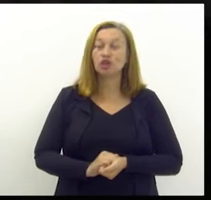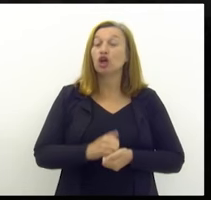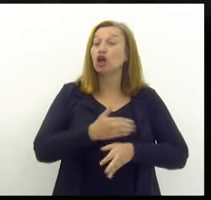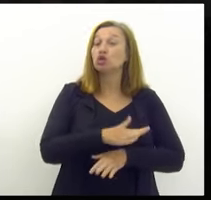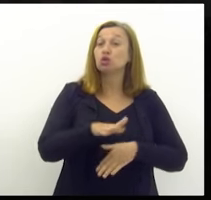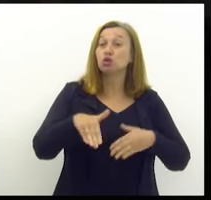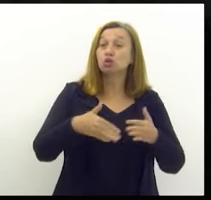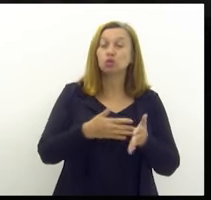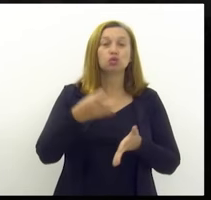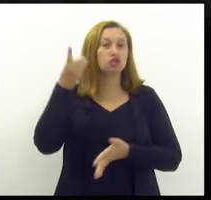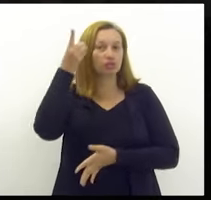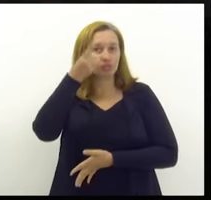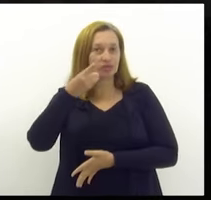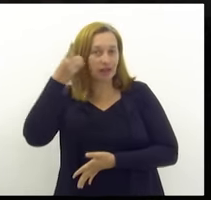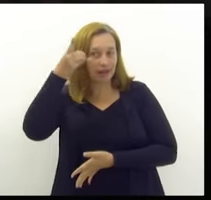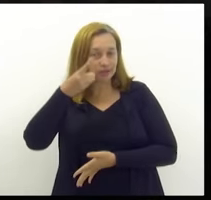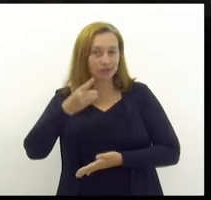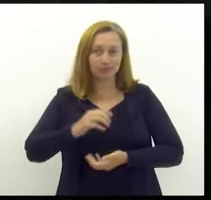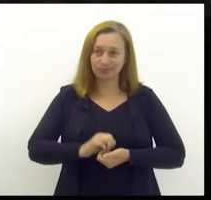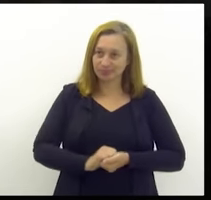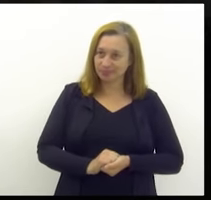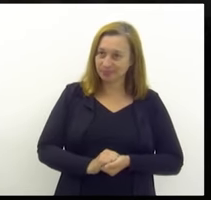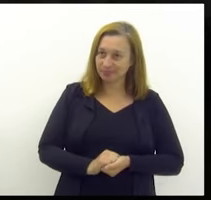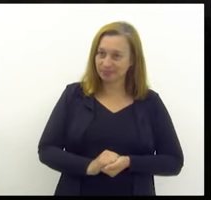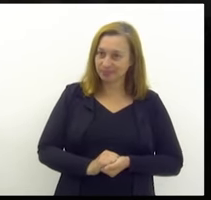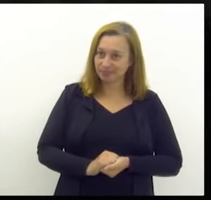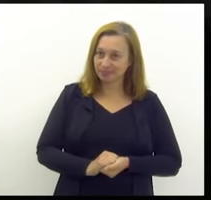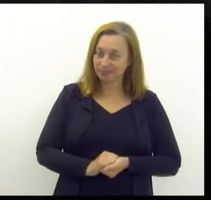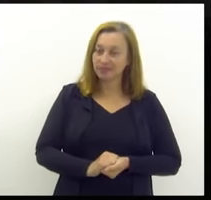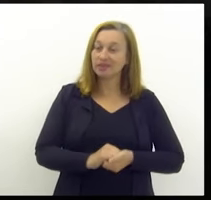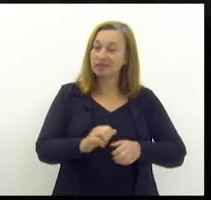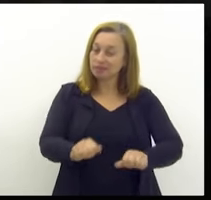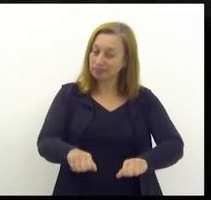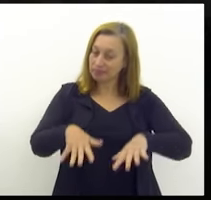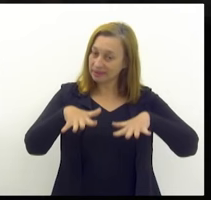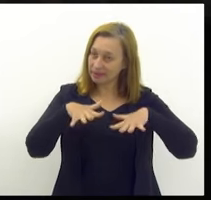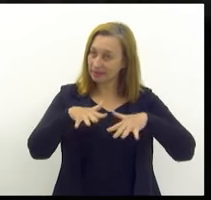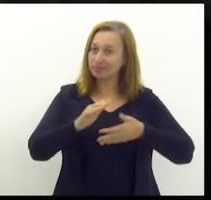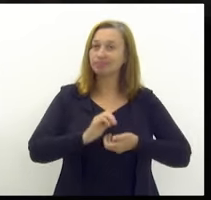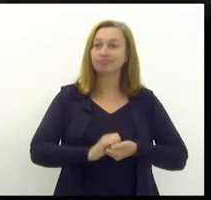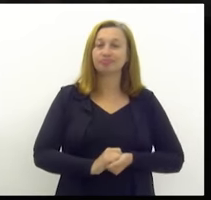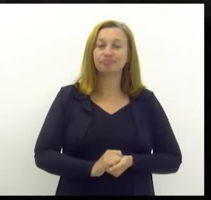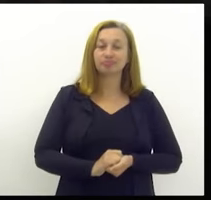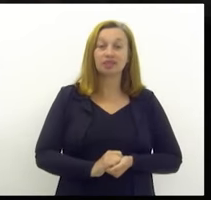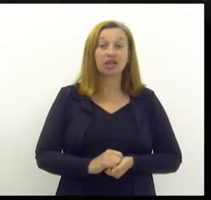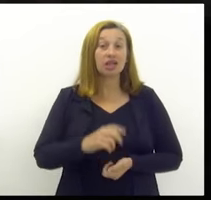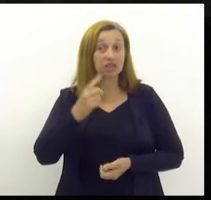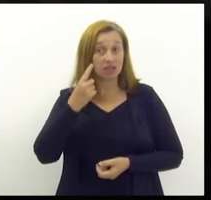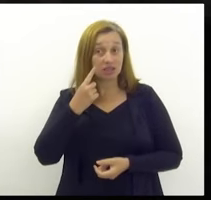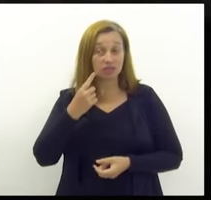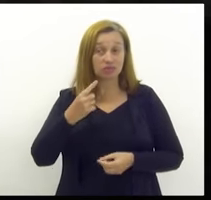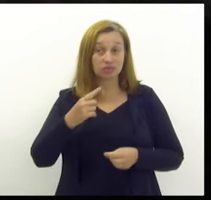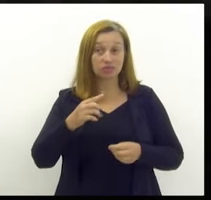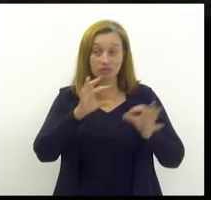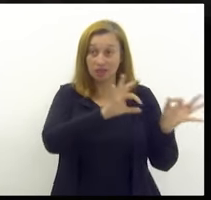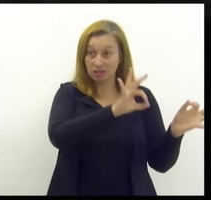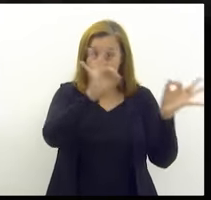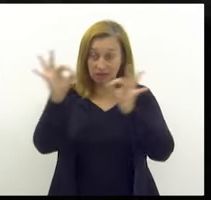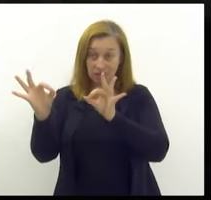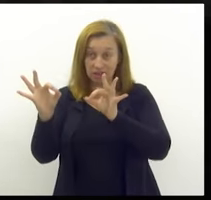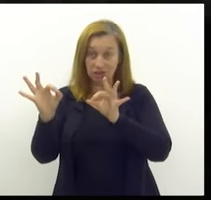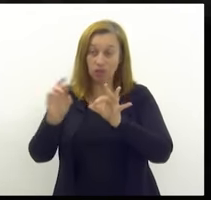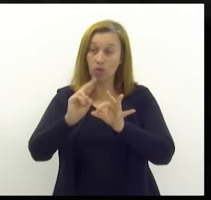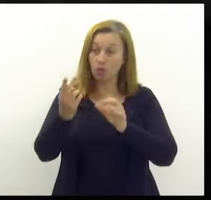senhores deputados que estão aqui em plenário e que nos assistem ou nos